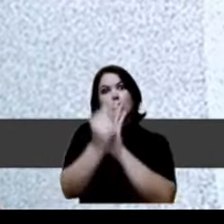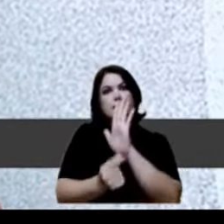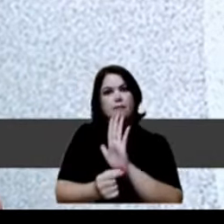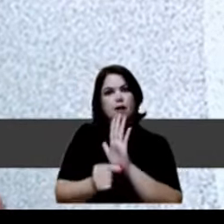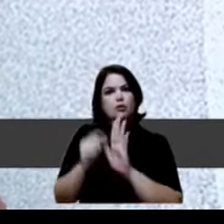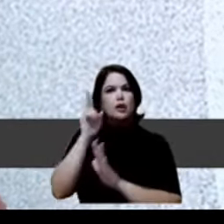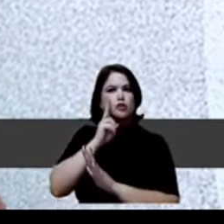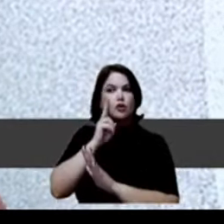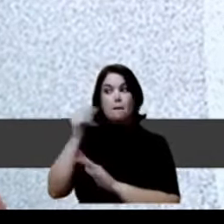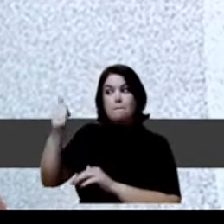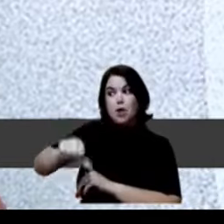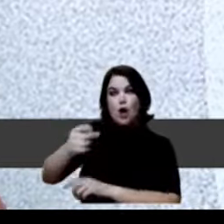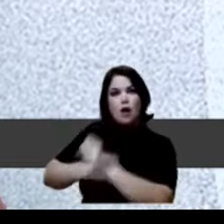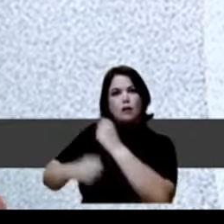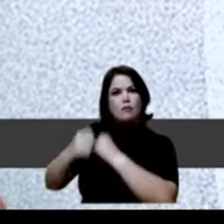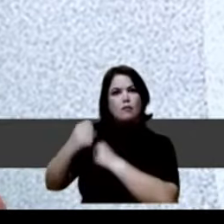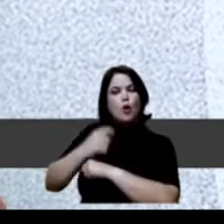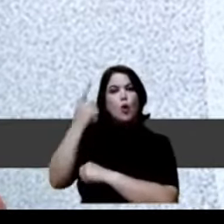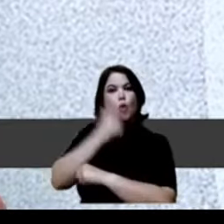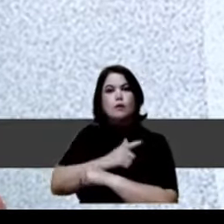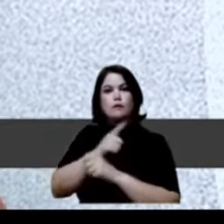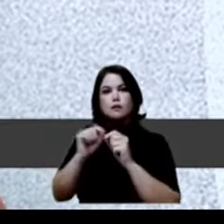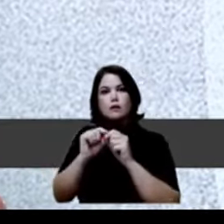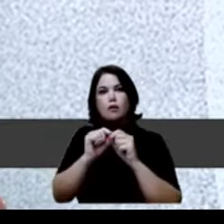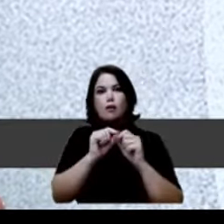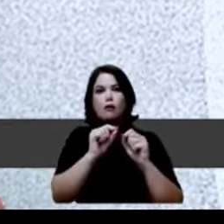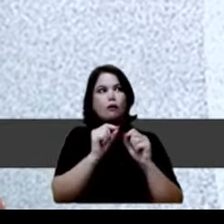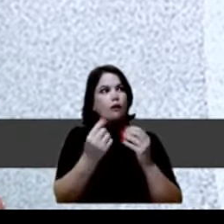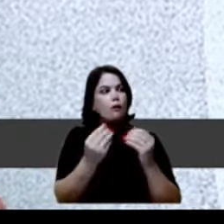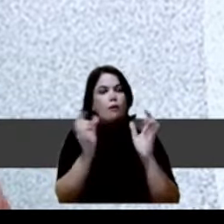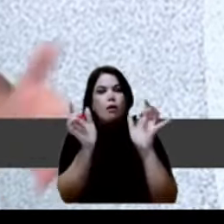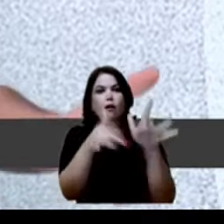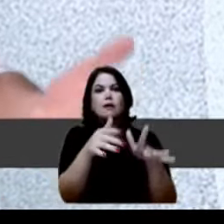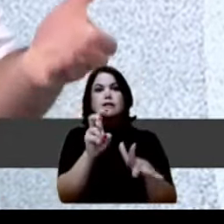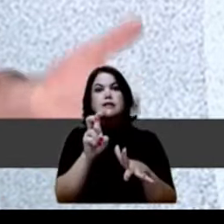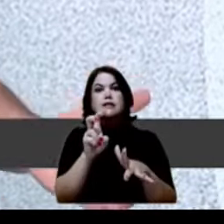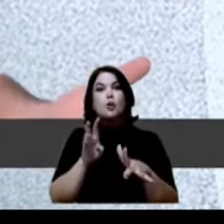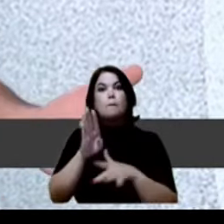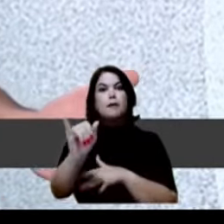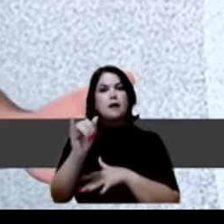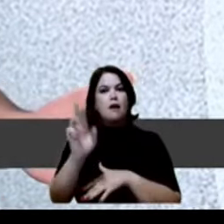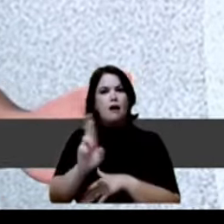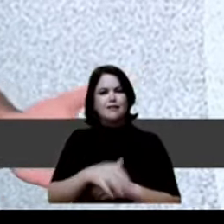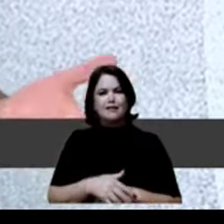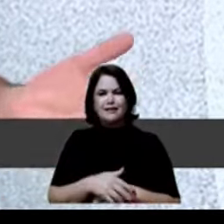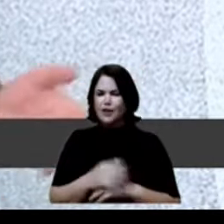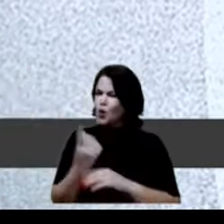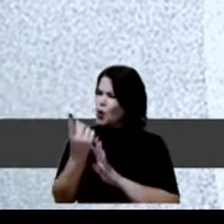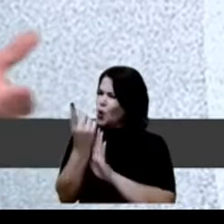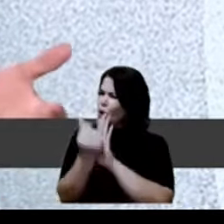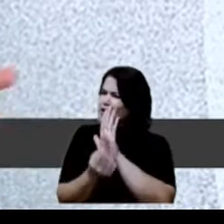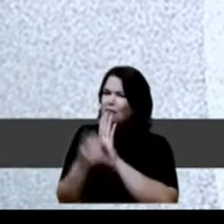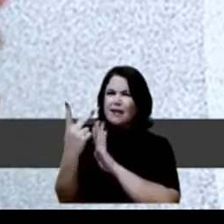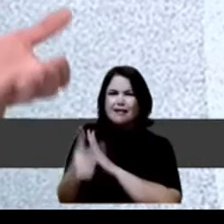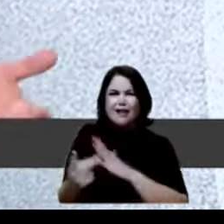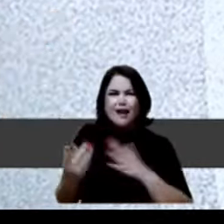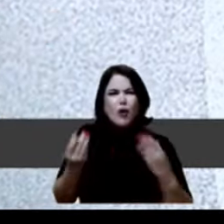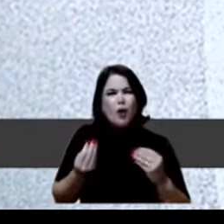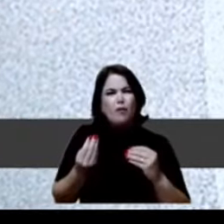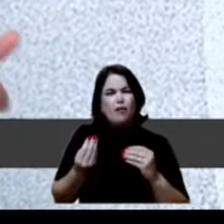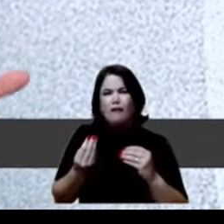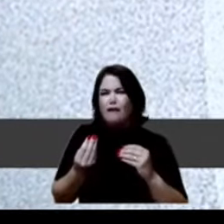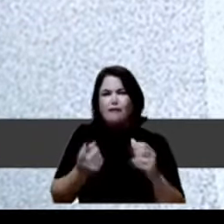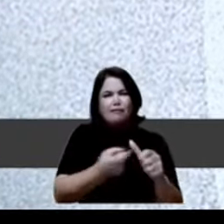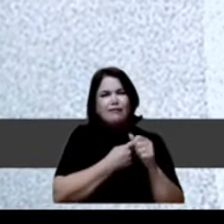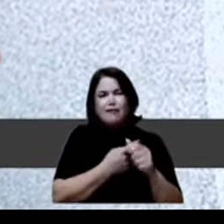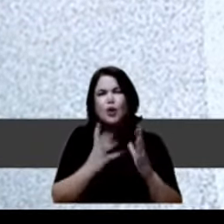passado conseguiu fazer déficit de mais de 5 bilhões de reais. Um orçamento desse. Então, não tem. Não tem condição,